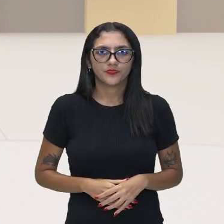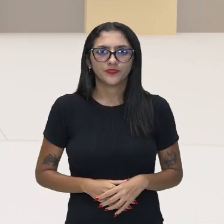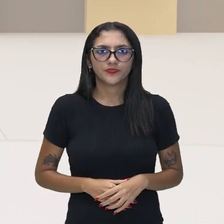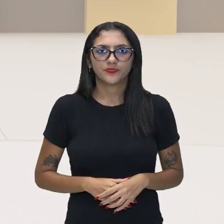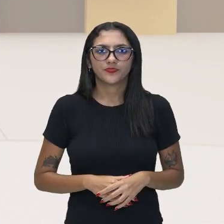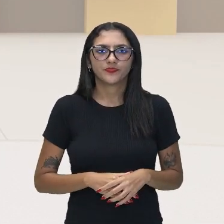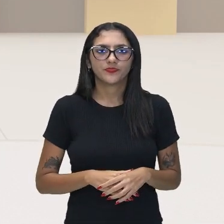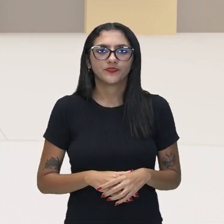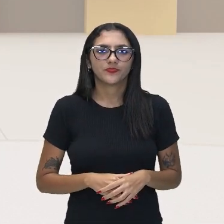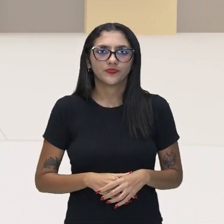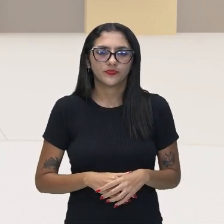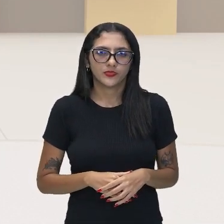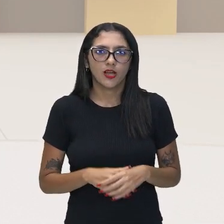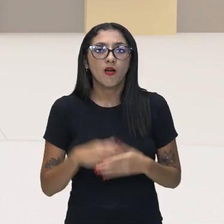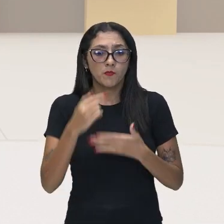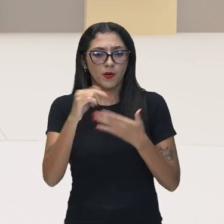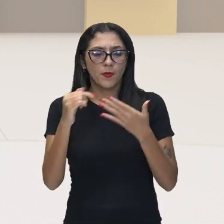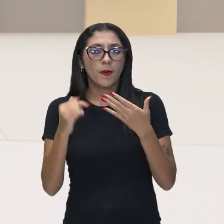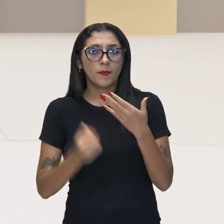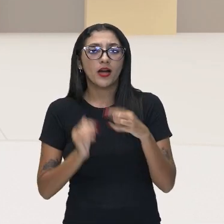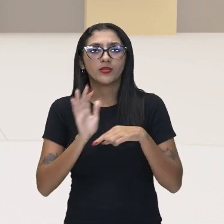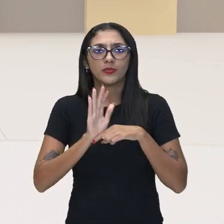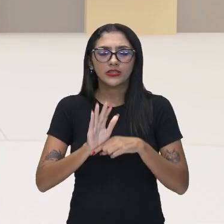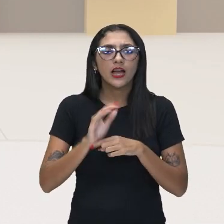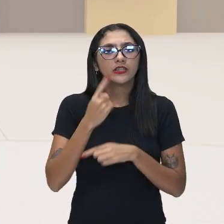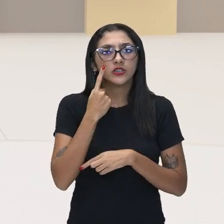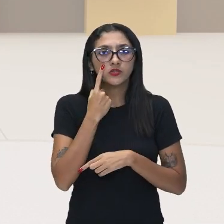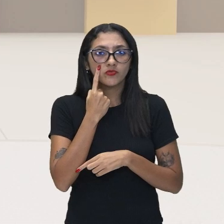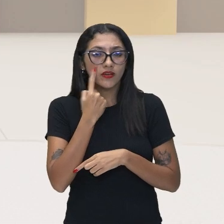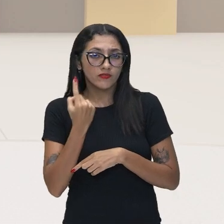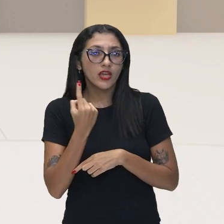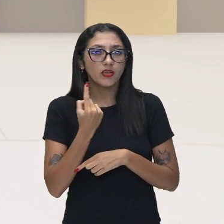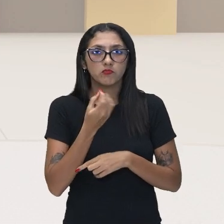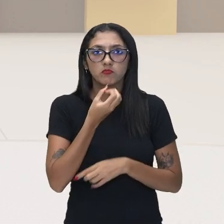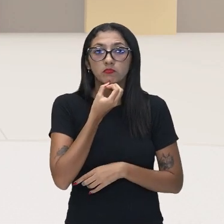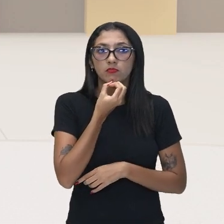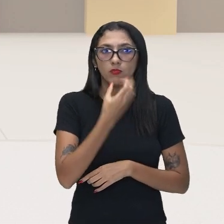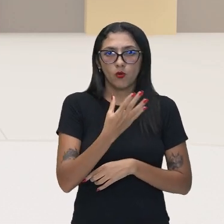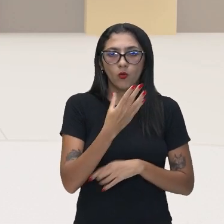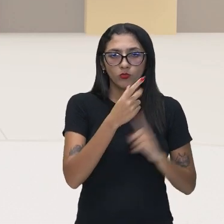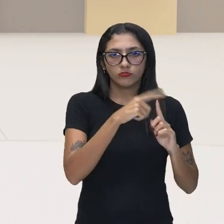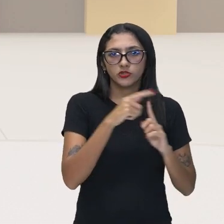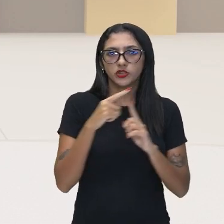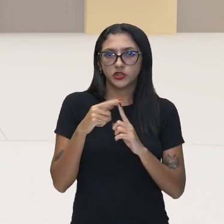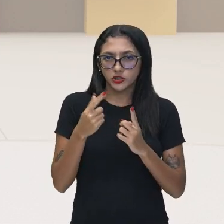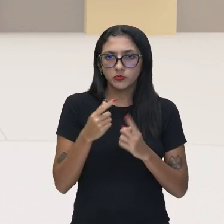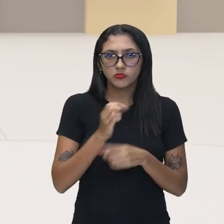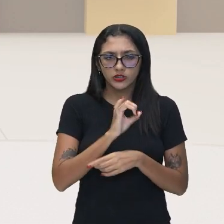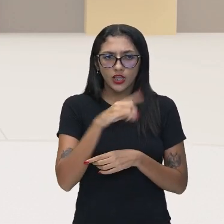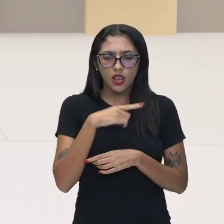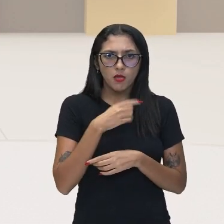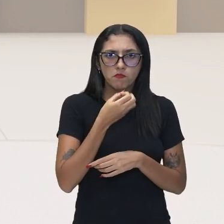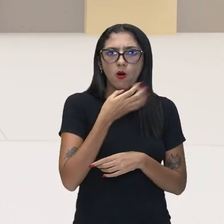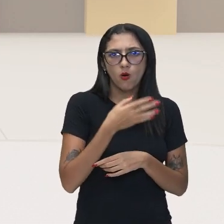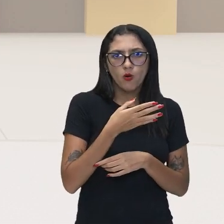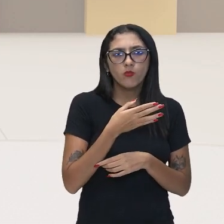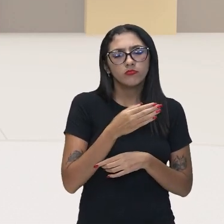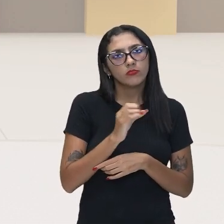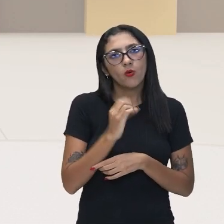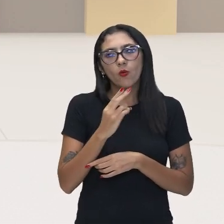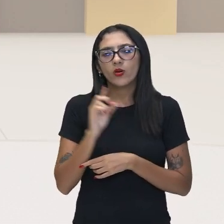modalidades que a gente vai apresentar, nós vamos ver qual seria o ponto positivo, ou seja, quais as vantagens, e quais seriam os